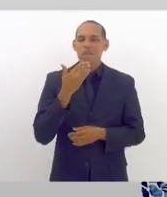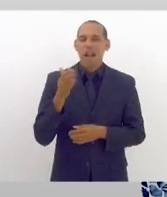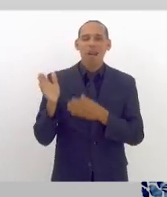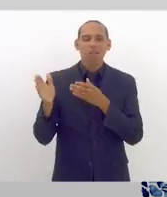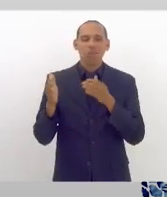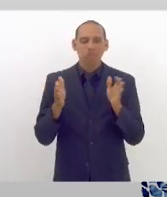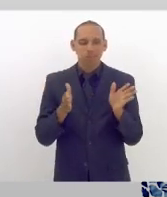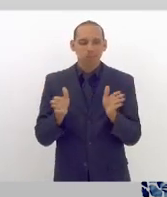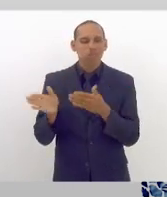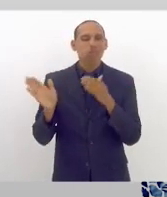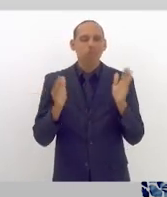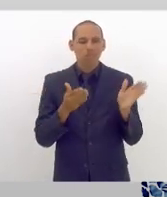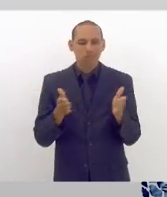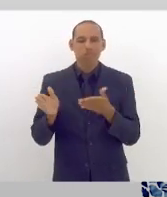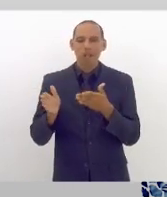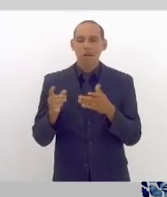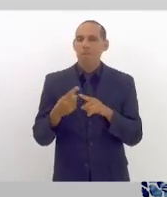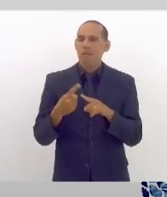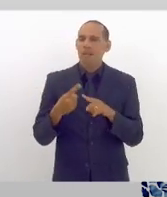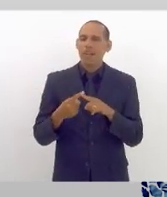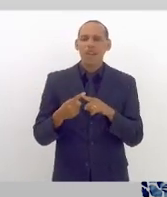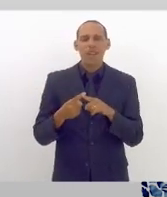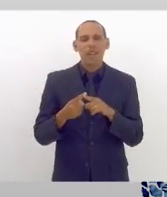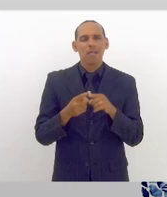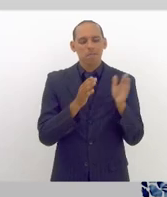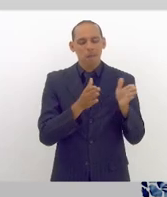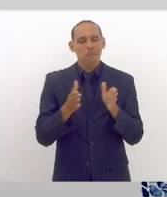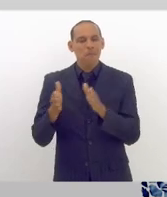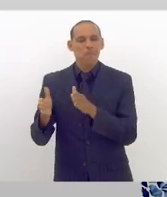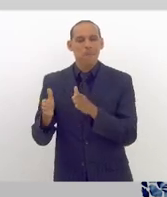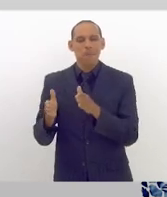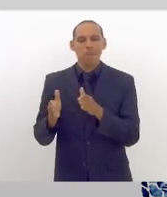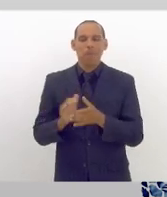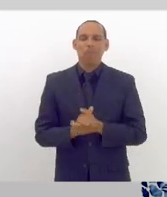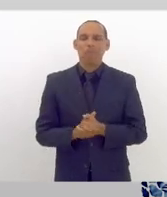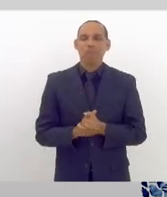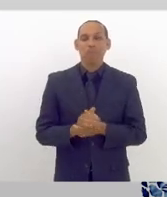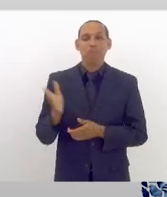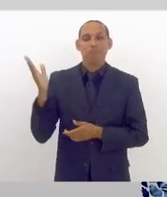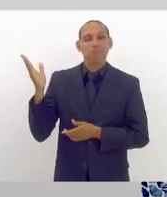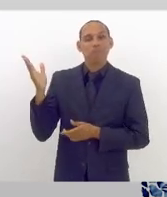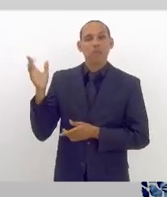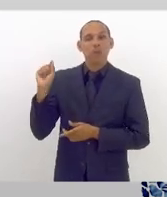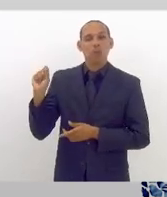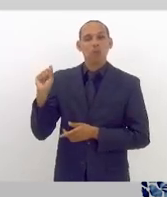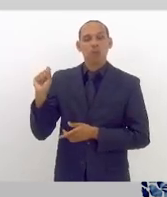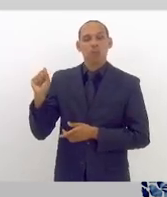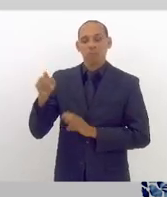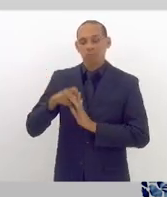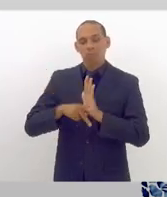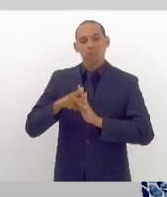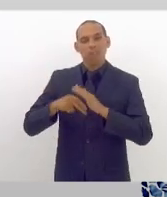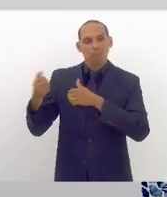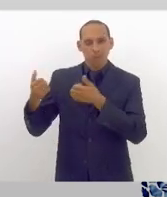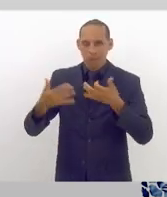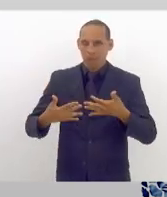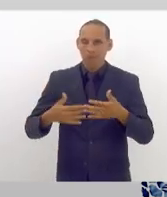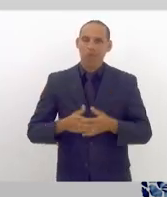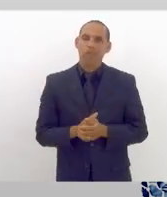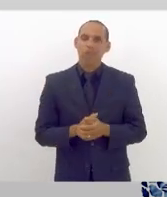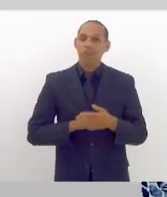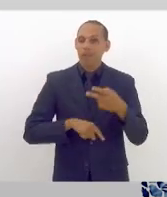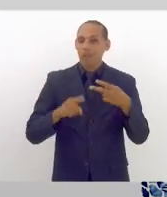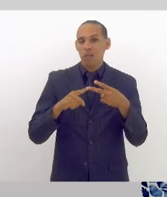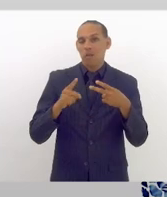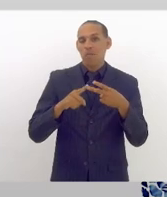porque ela tá toda em ritmo né então eu vou começar falando um pouquinho sobre o projeto depois